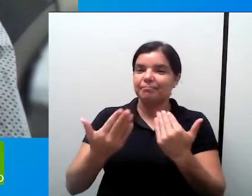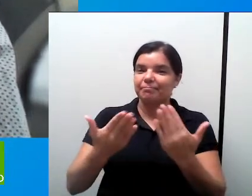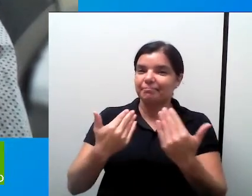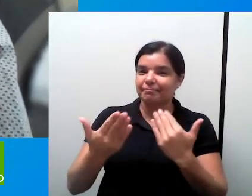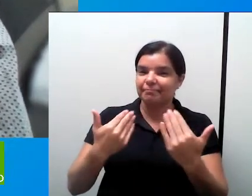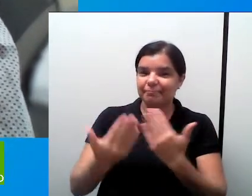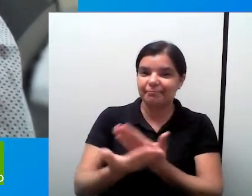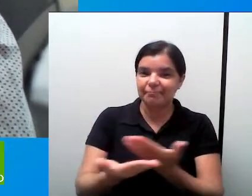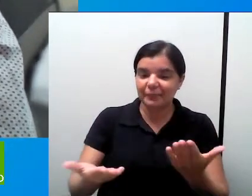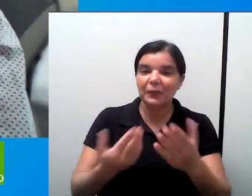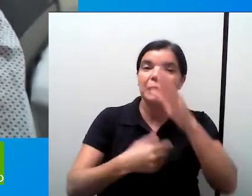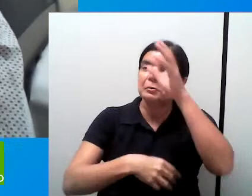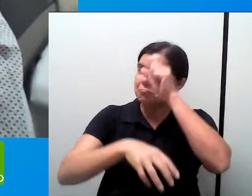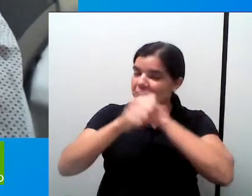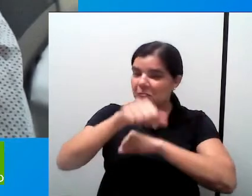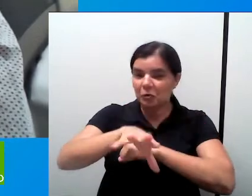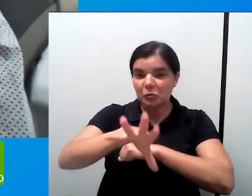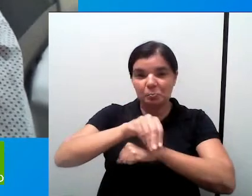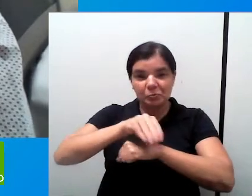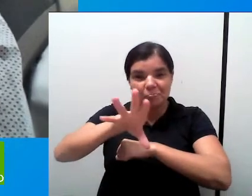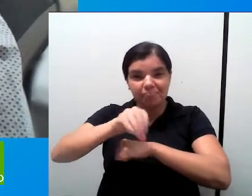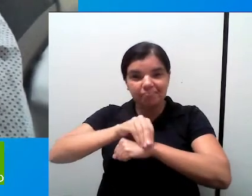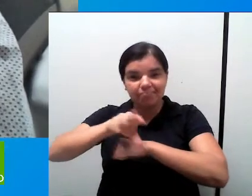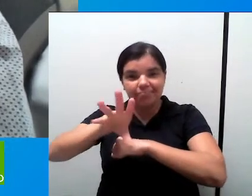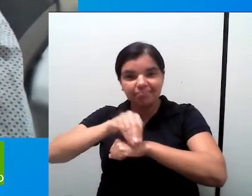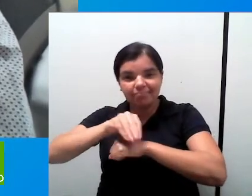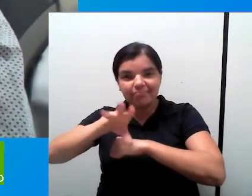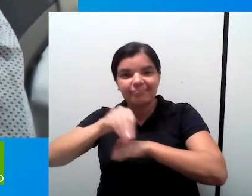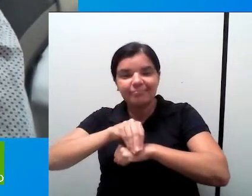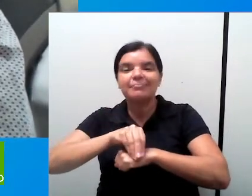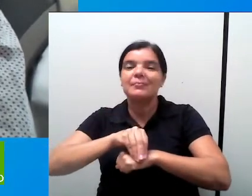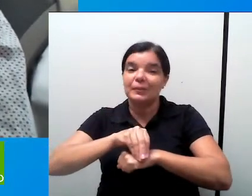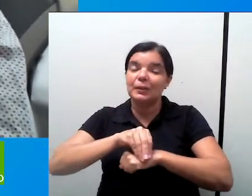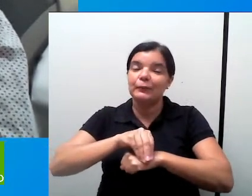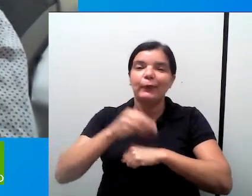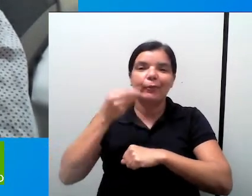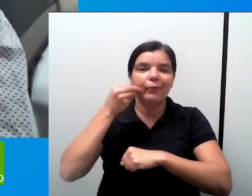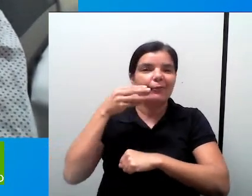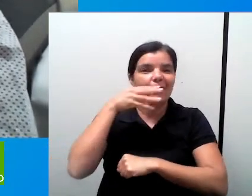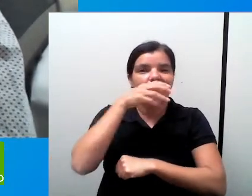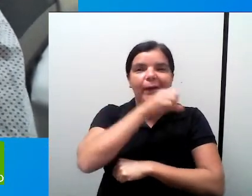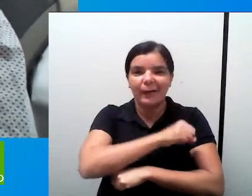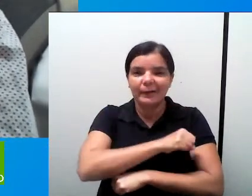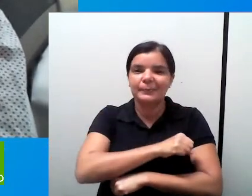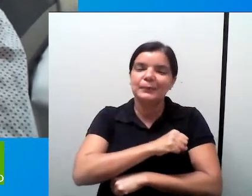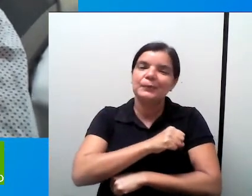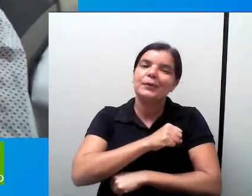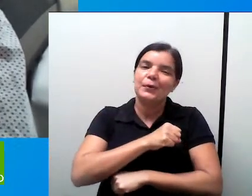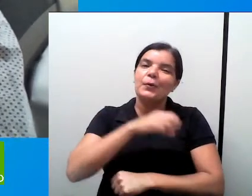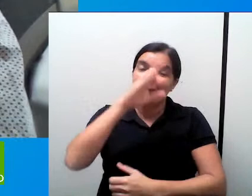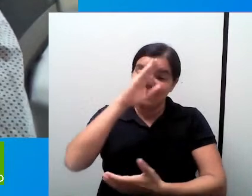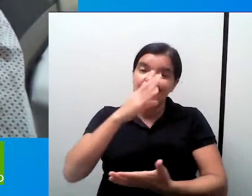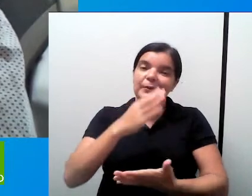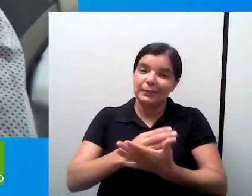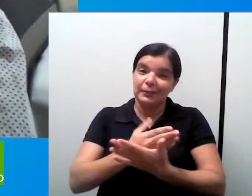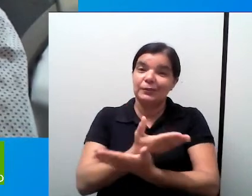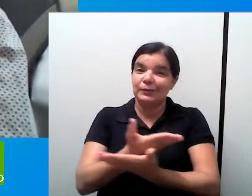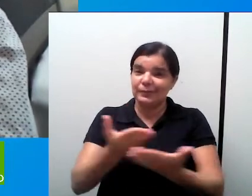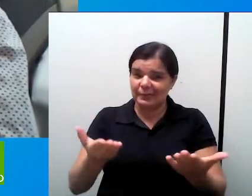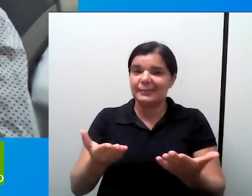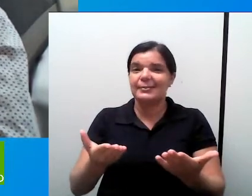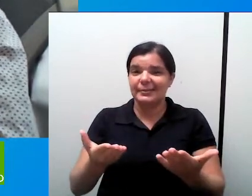aprendendo muito aqui também com vocês. E vou tentar ser breve, porque eu acredito que o pessoal já teve bastante coisa